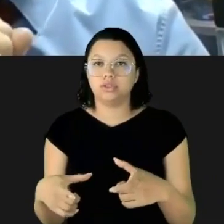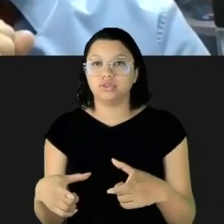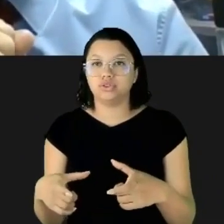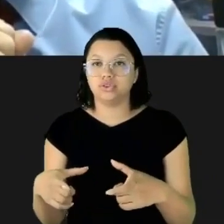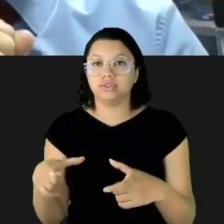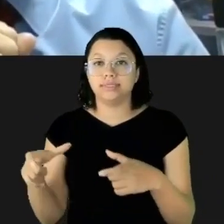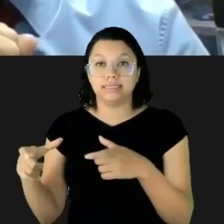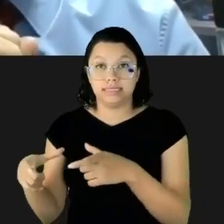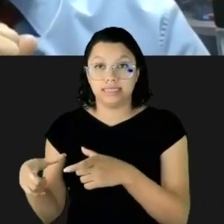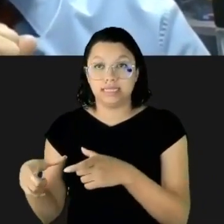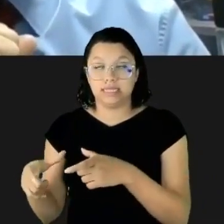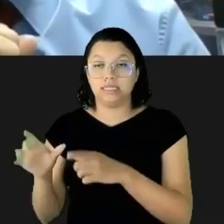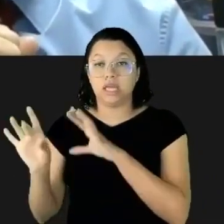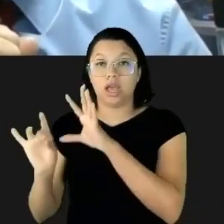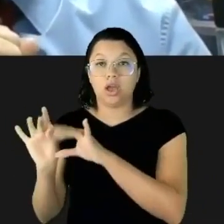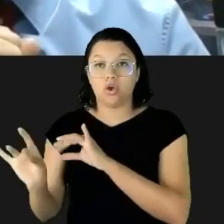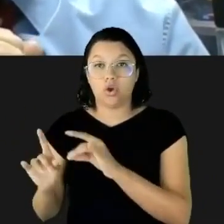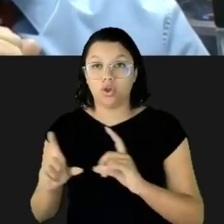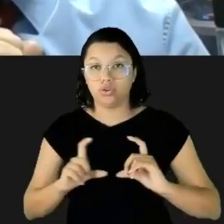sentença